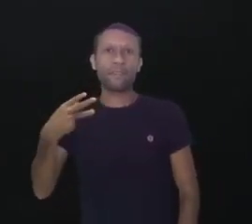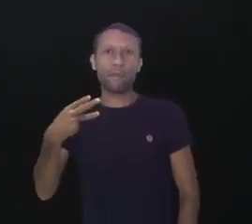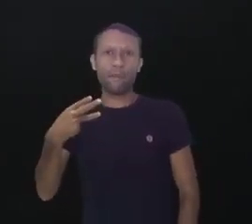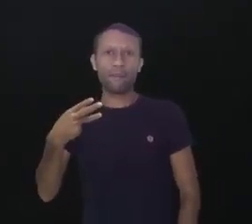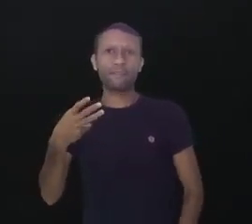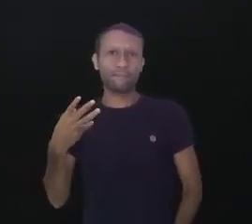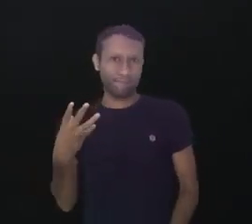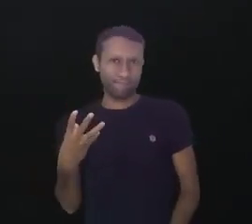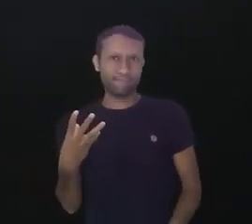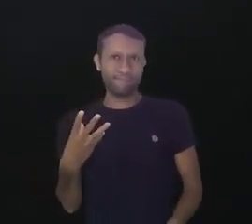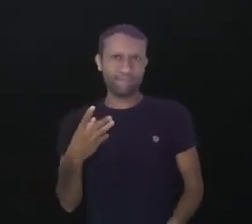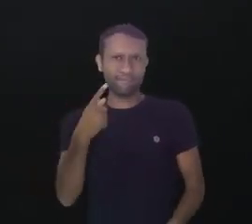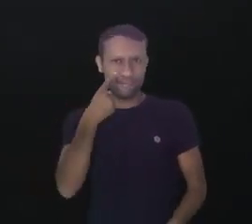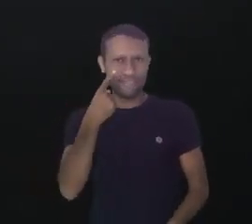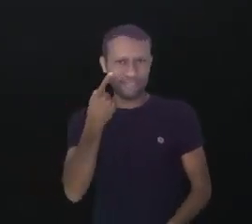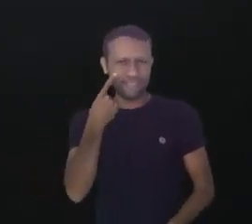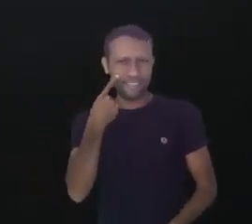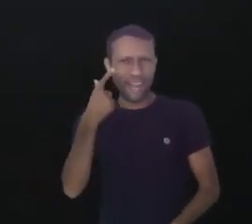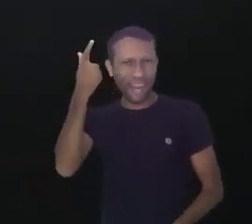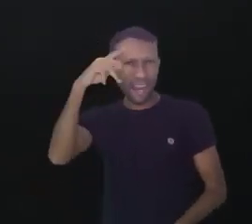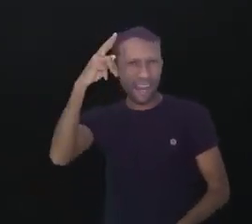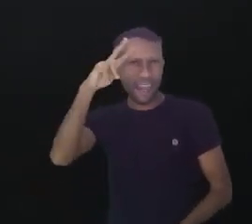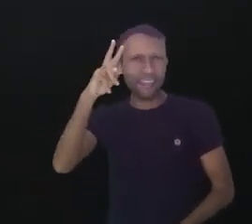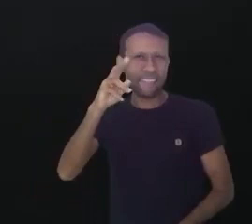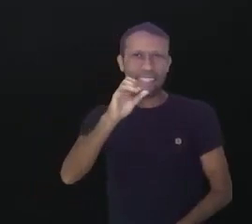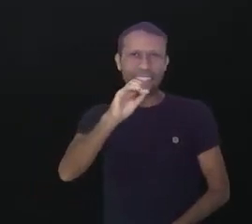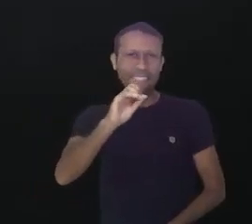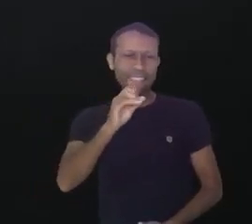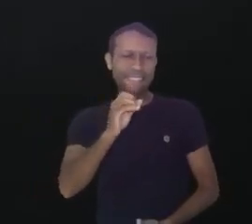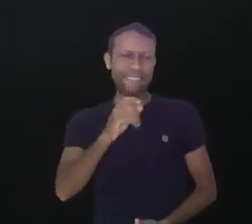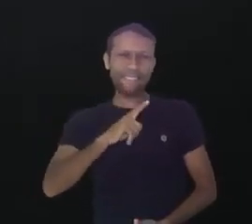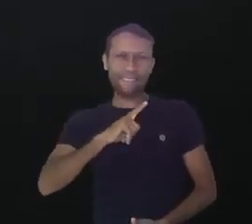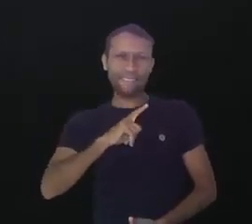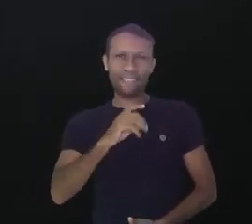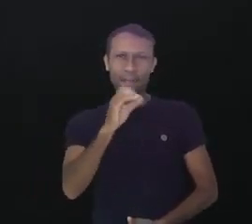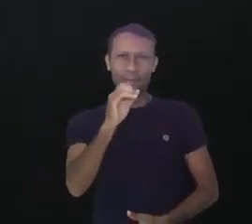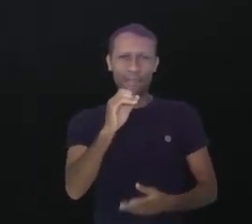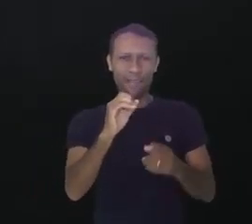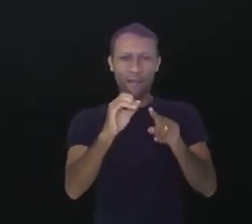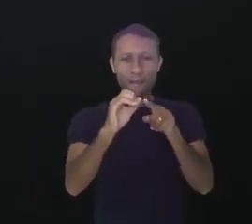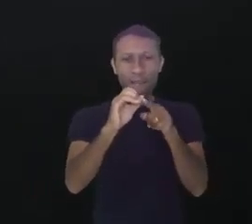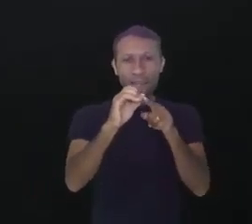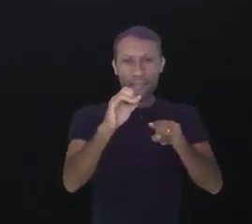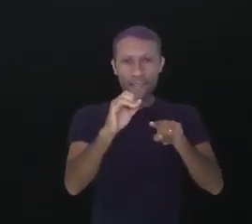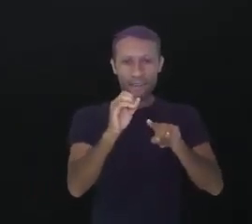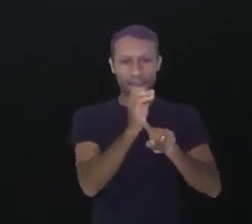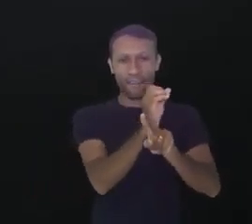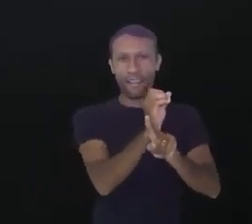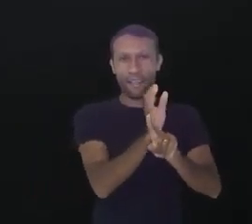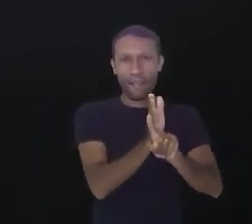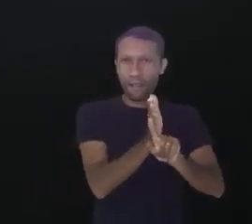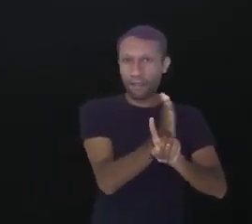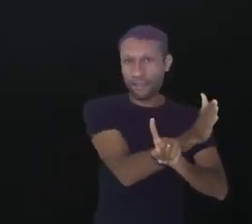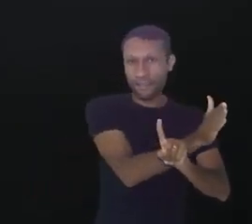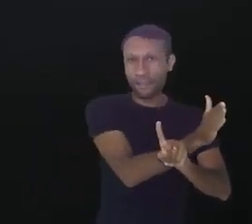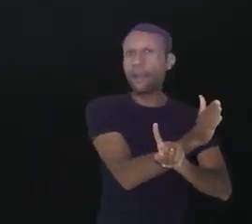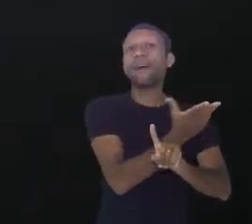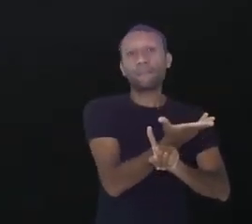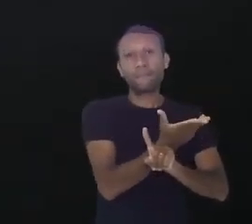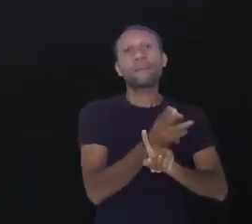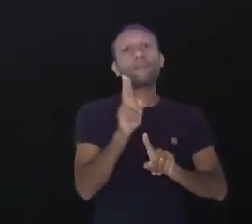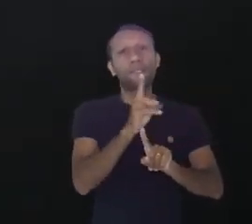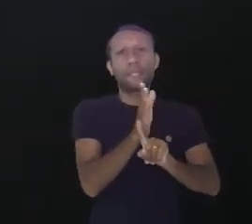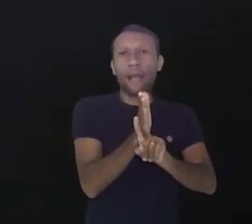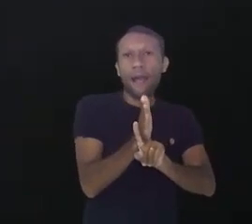0,06.384. Vocês já ouviram falar aquele detalhe, né? Aquela frase que diz que o zero à esquerda não vale nada? É o que a gente utiliza aqui.